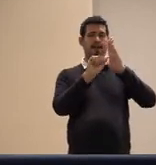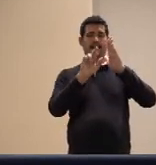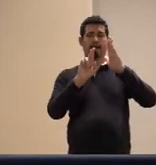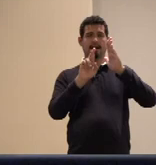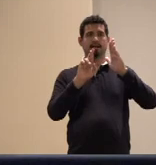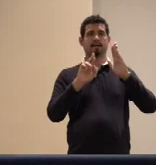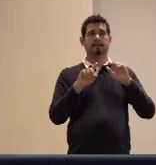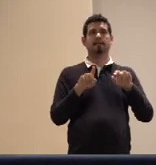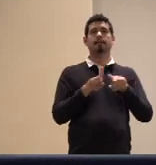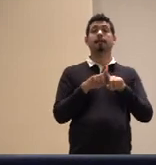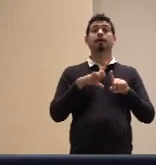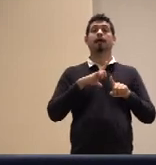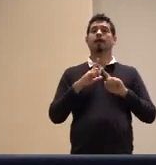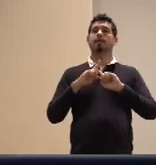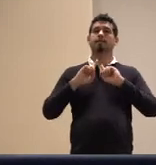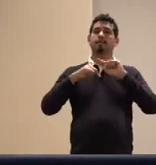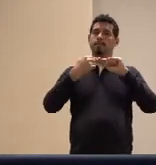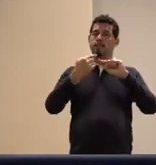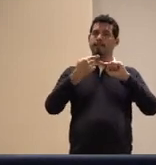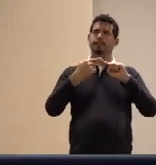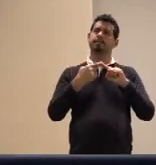né? E aí depois,